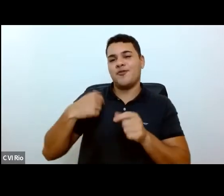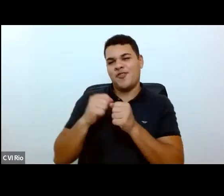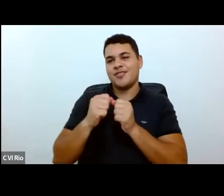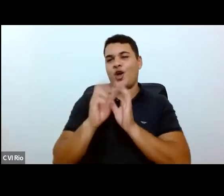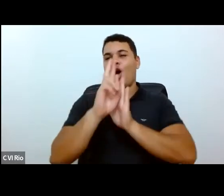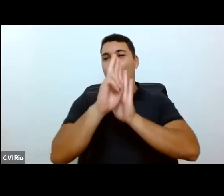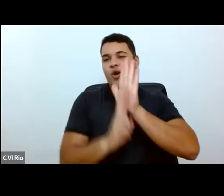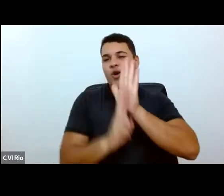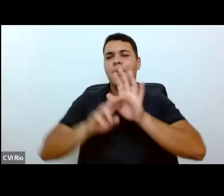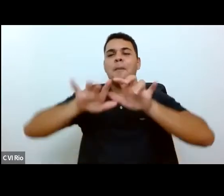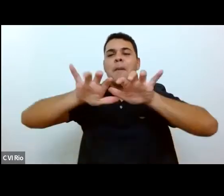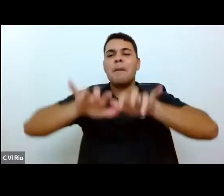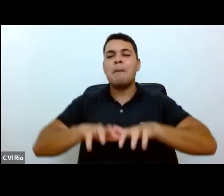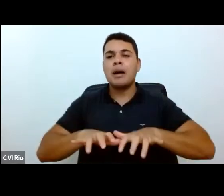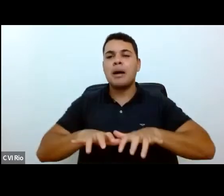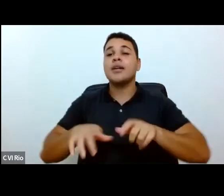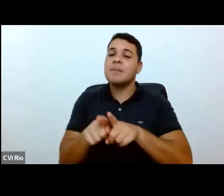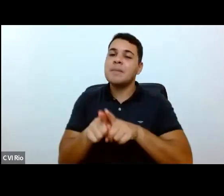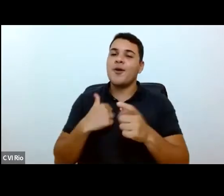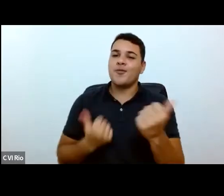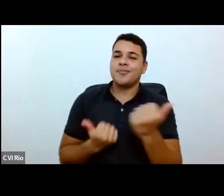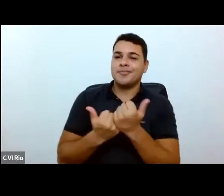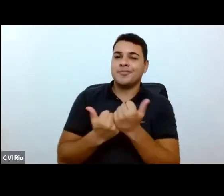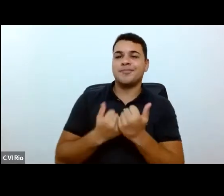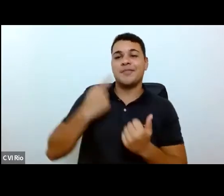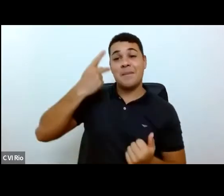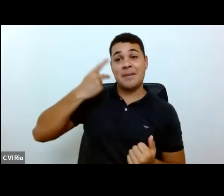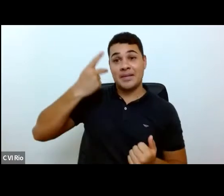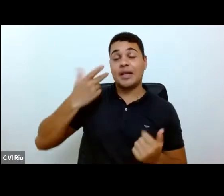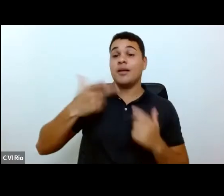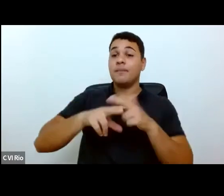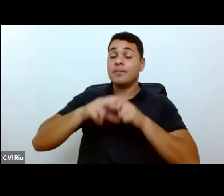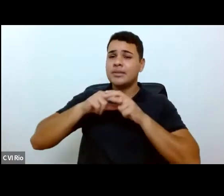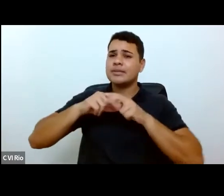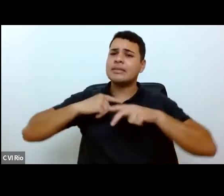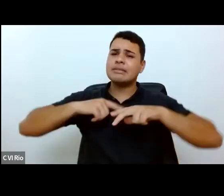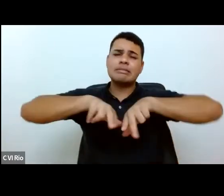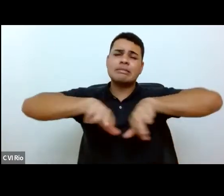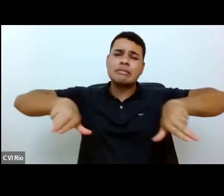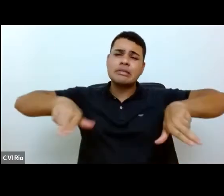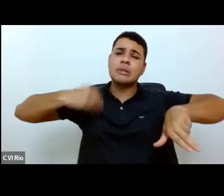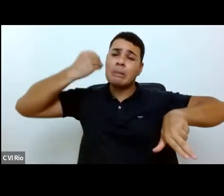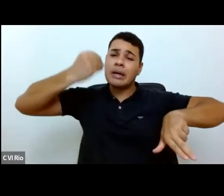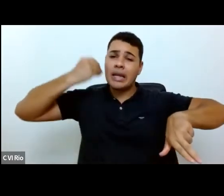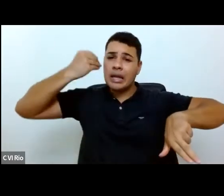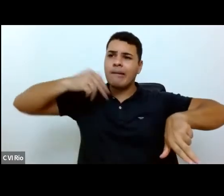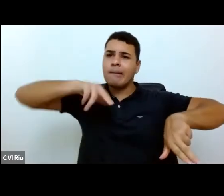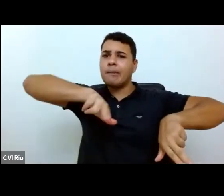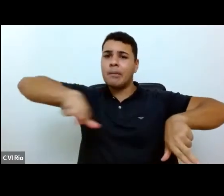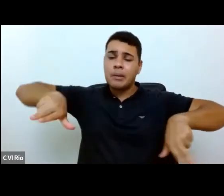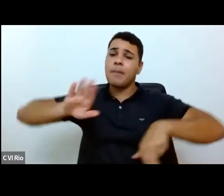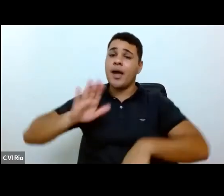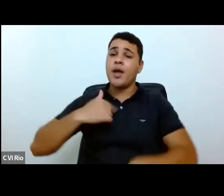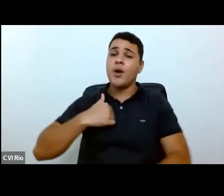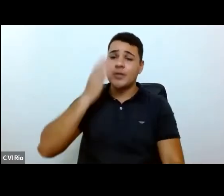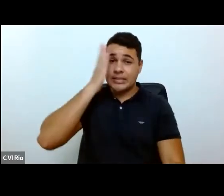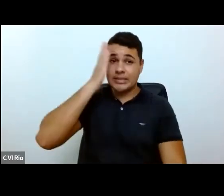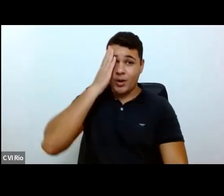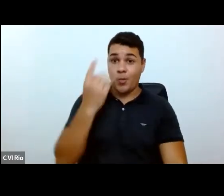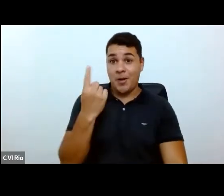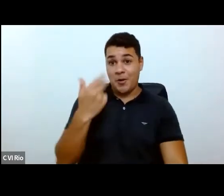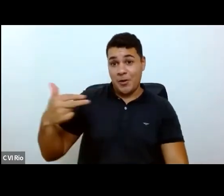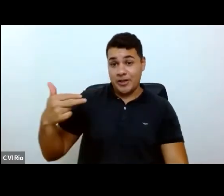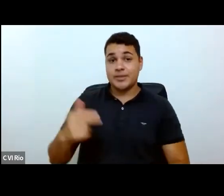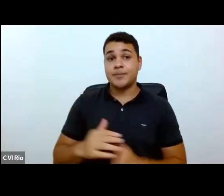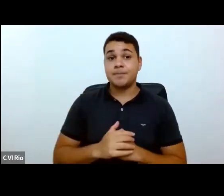eu fico muito assustada, porque são primeiras experiências, né, são coisas inéditas, mas eu sei que as minhas